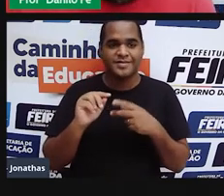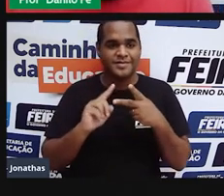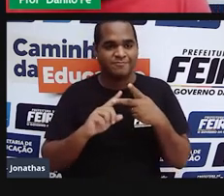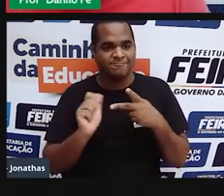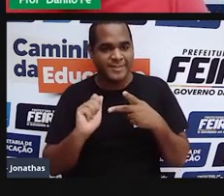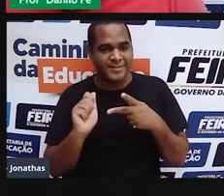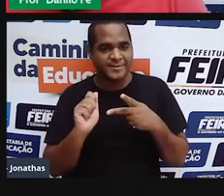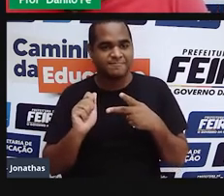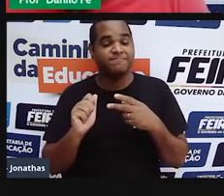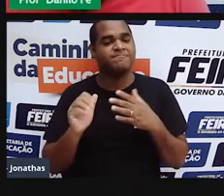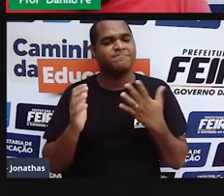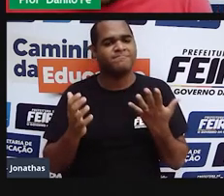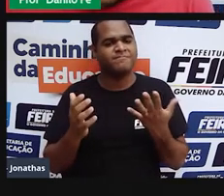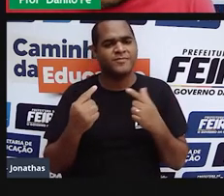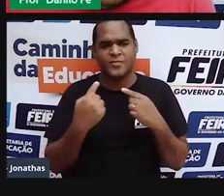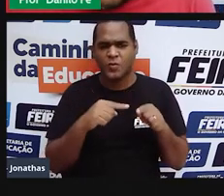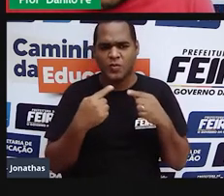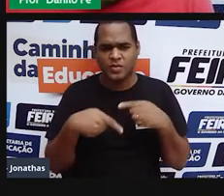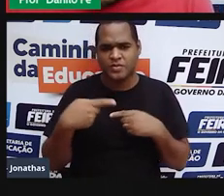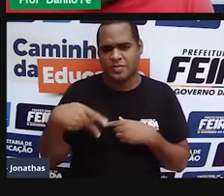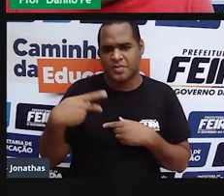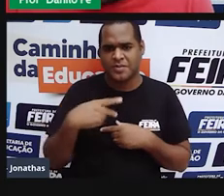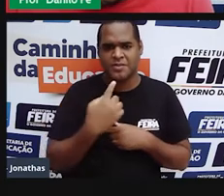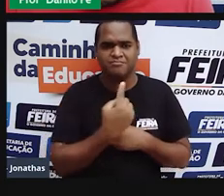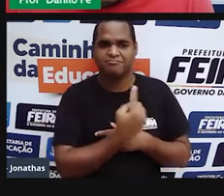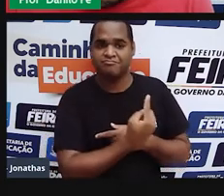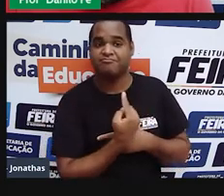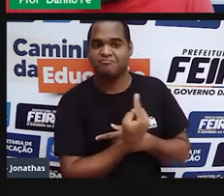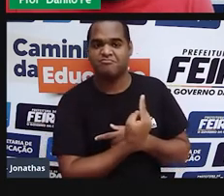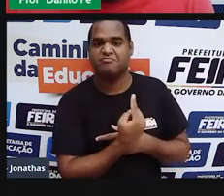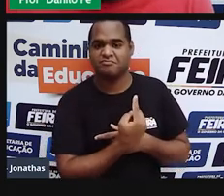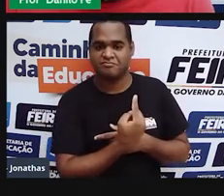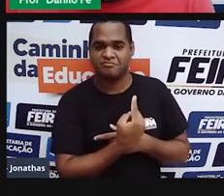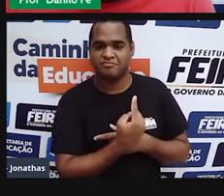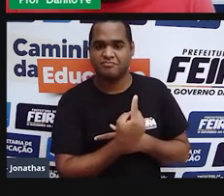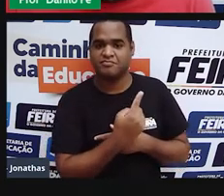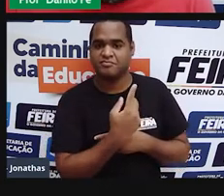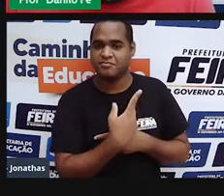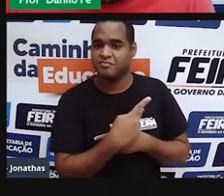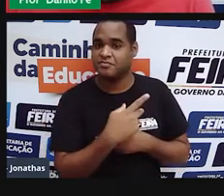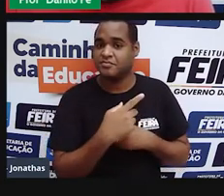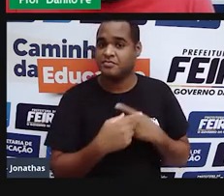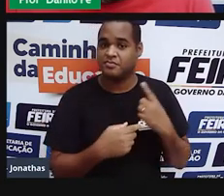Argentina Paraguai Paraguai sozinho